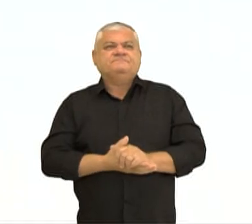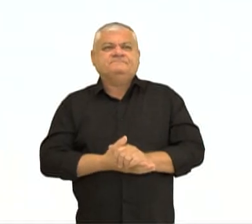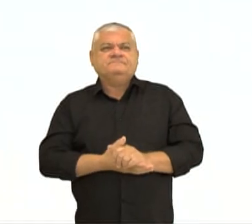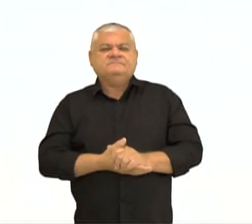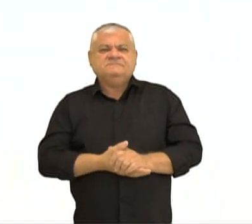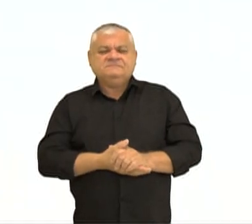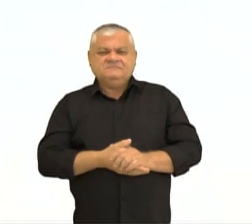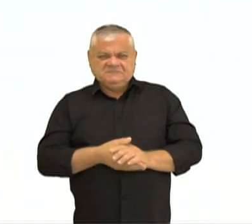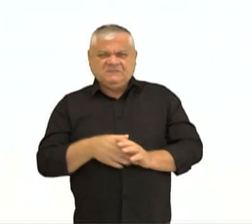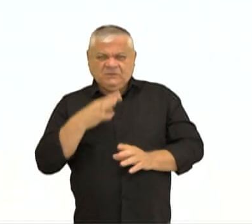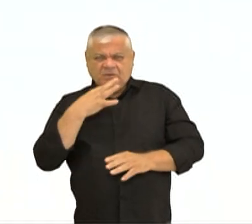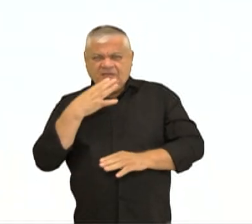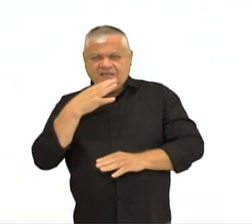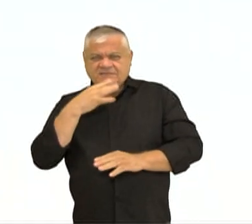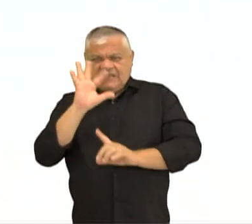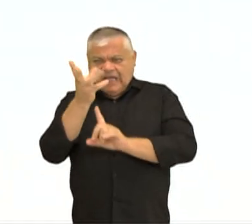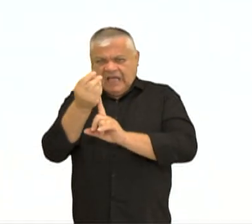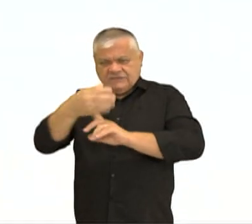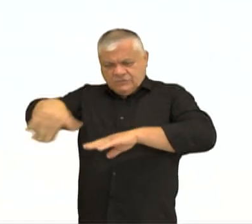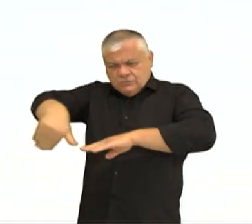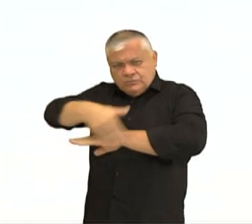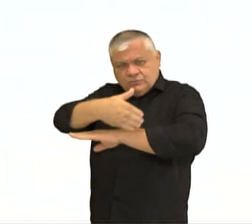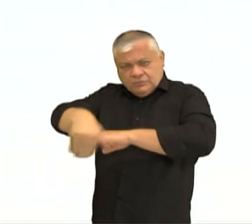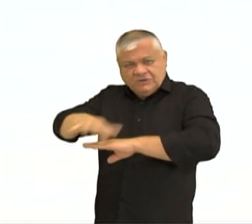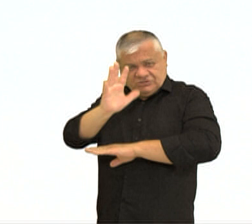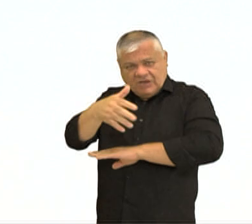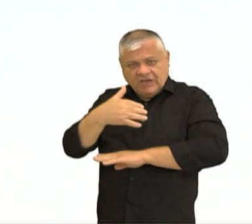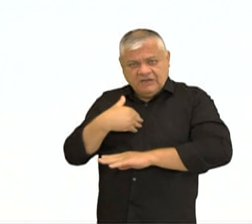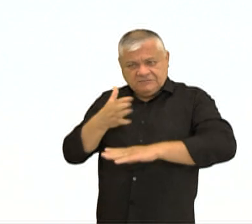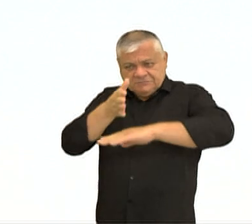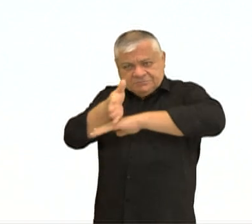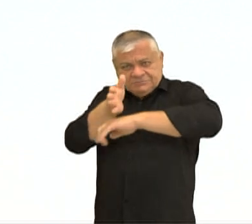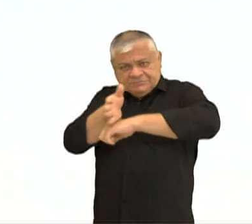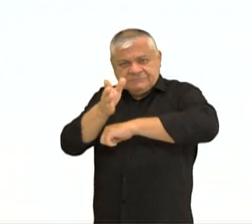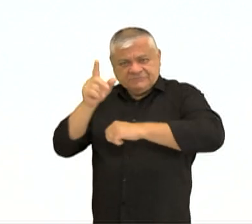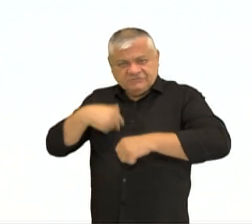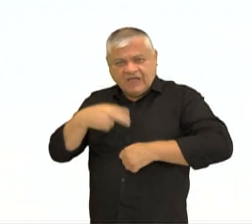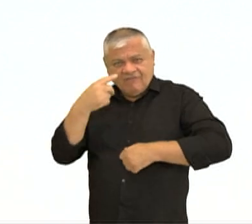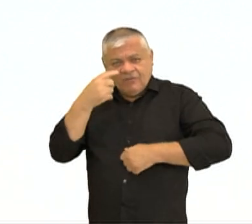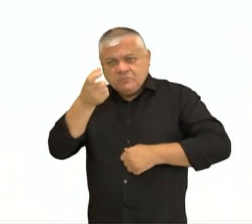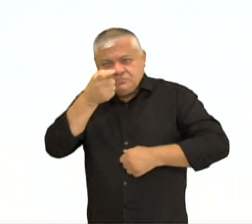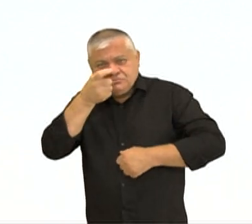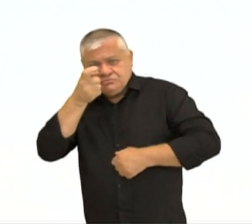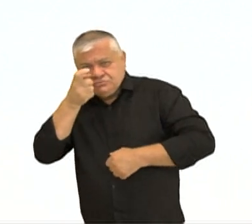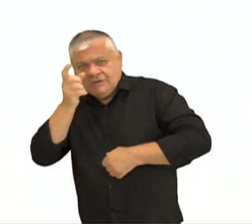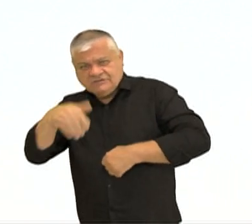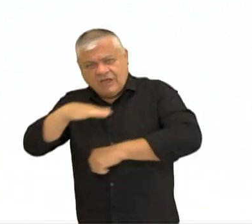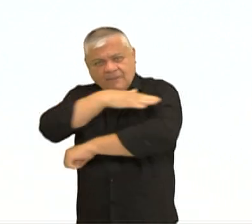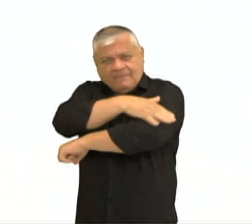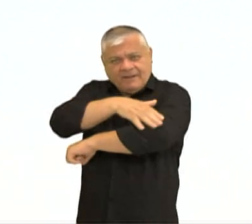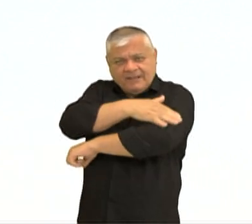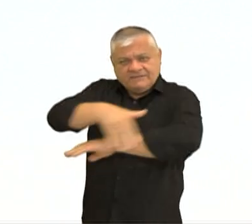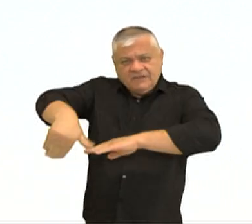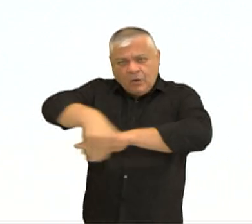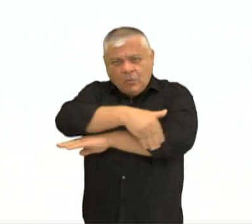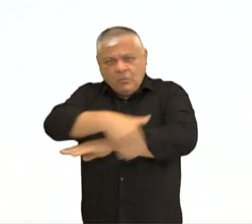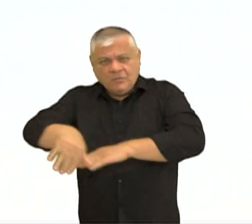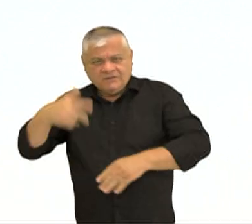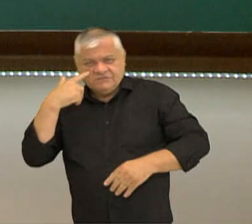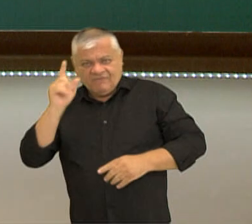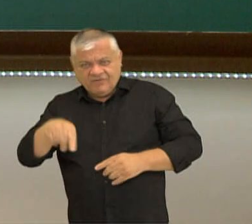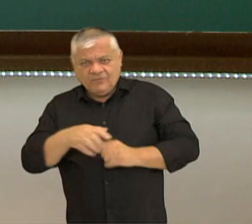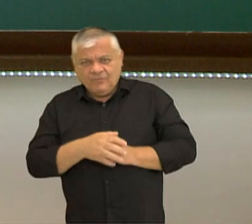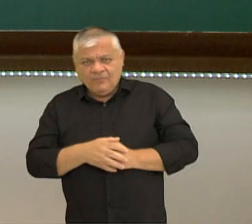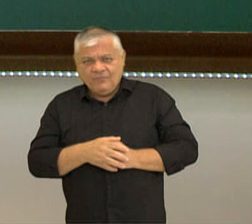Você sabe o que é arte de rua? Já participou ou assistiu a uma manifestação artística em praças ou ruas? E aí, o